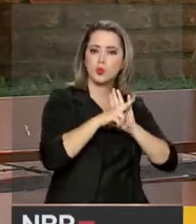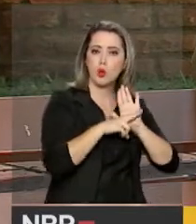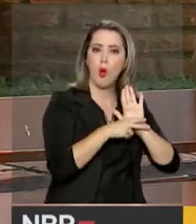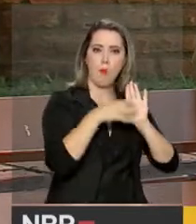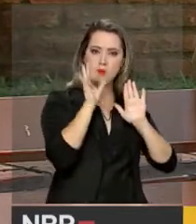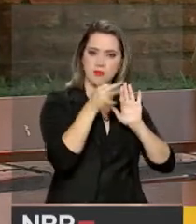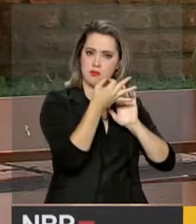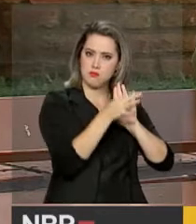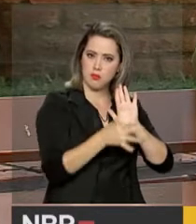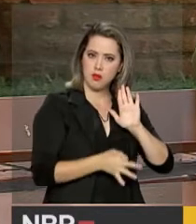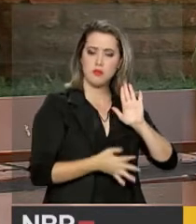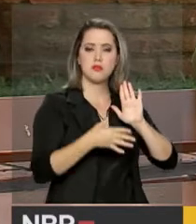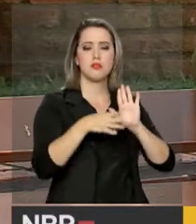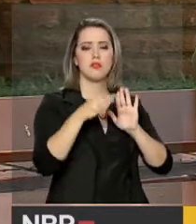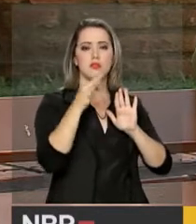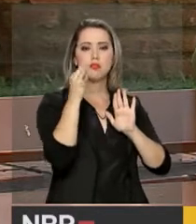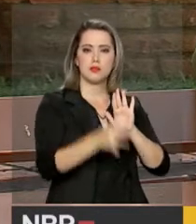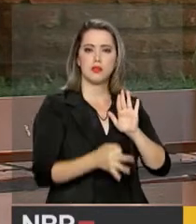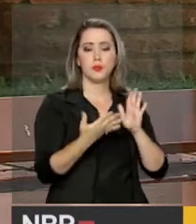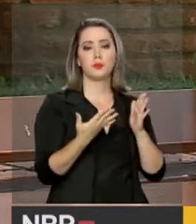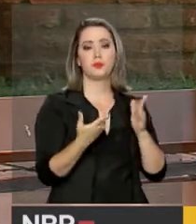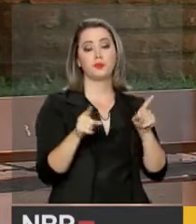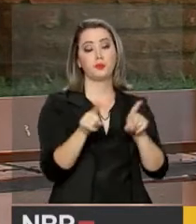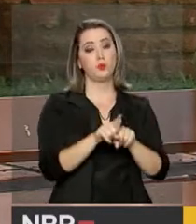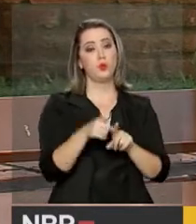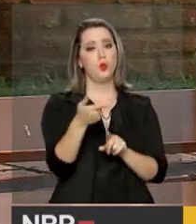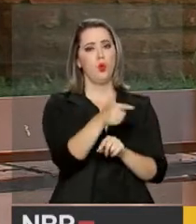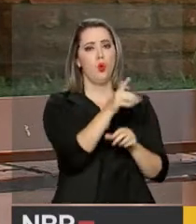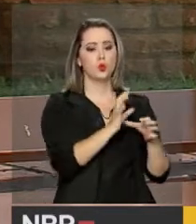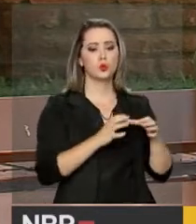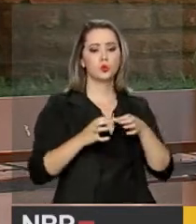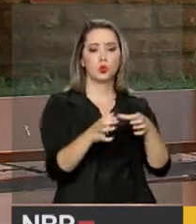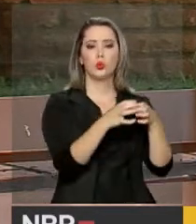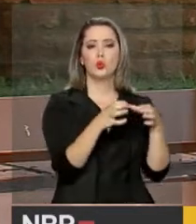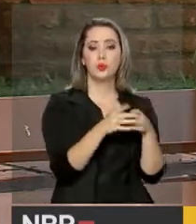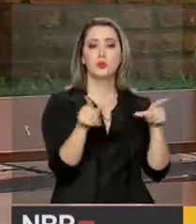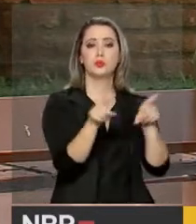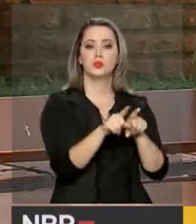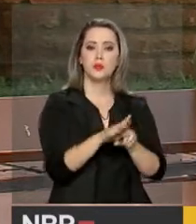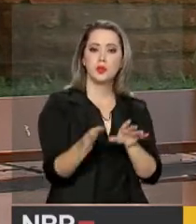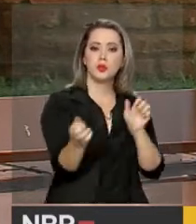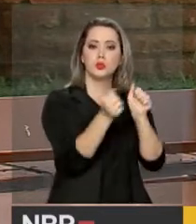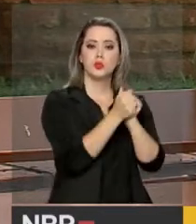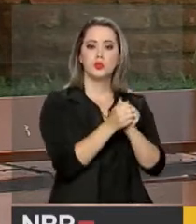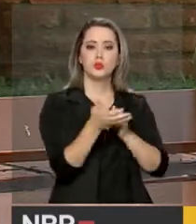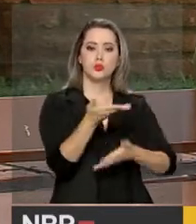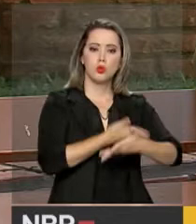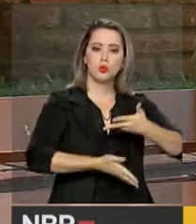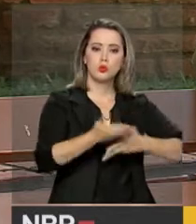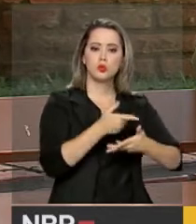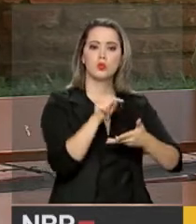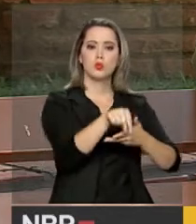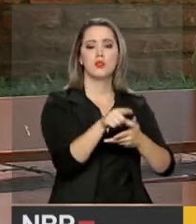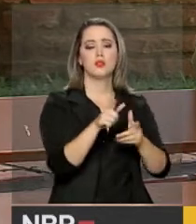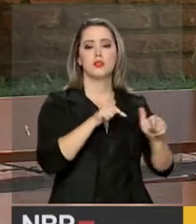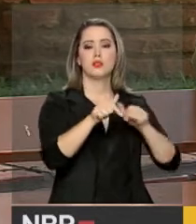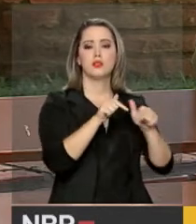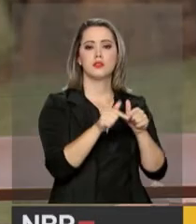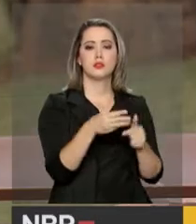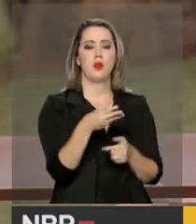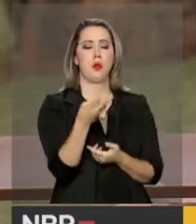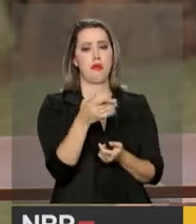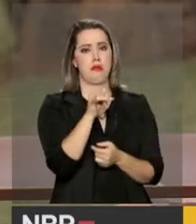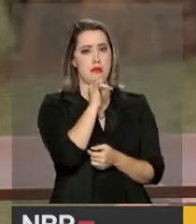normas de segurança e saúde no trabalho. Vários outros órgãos também se envolvem nesse trabalho, seja o Ministério